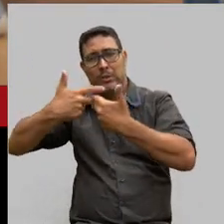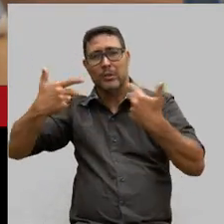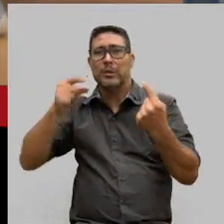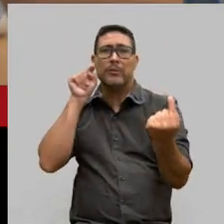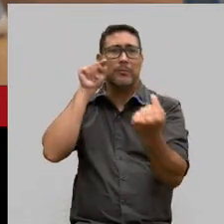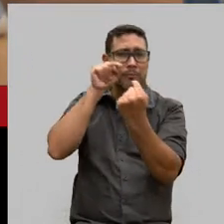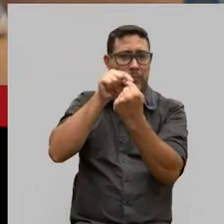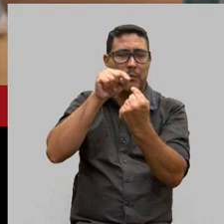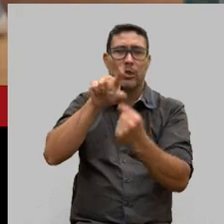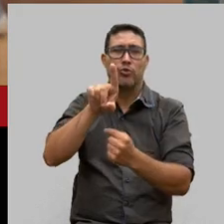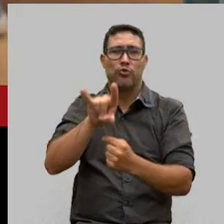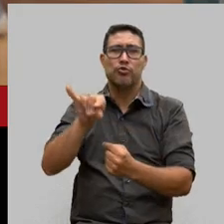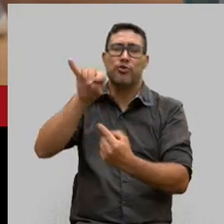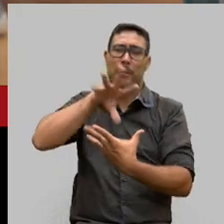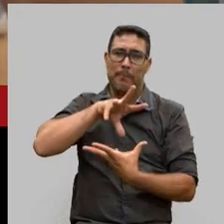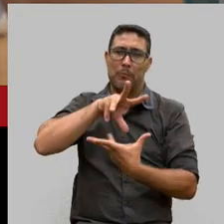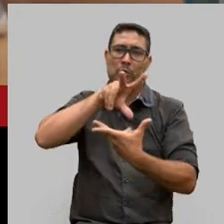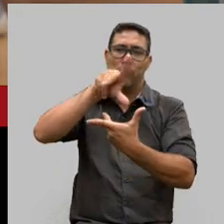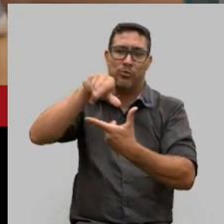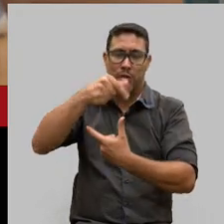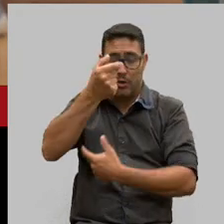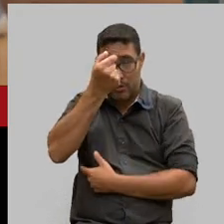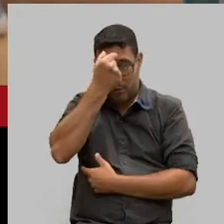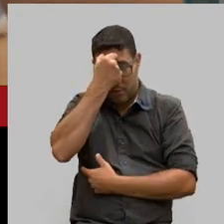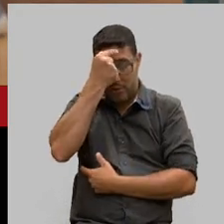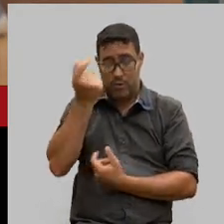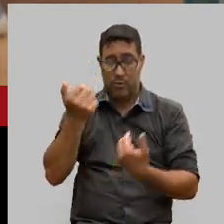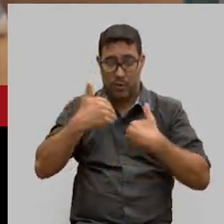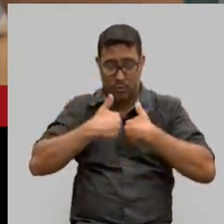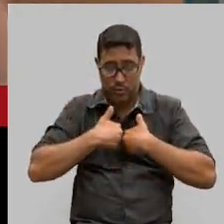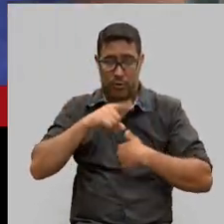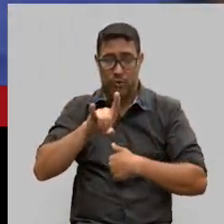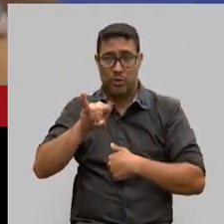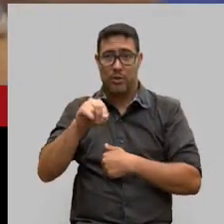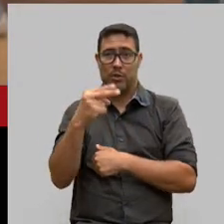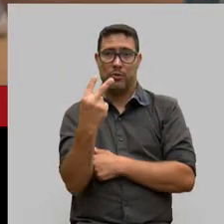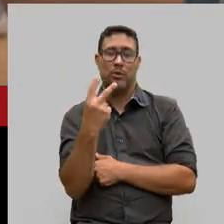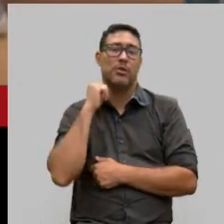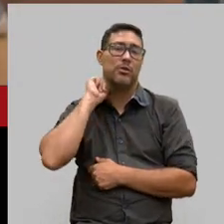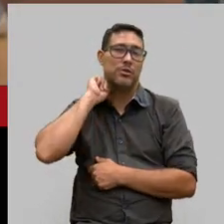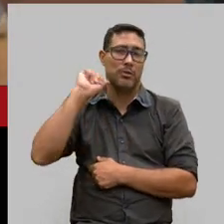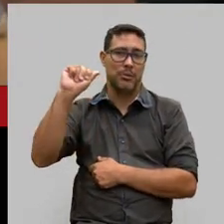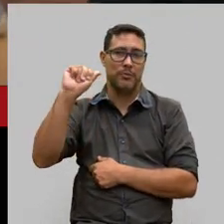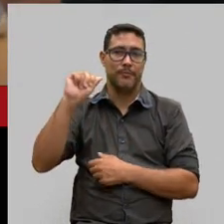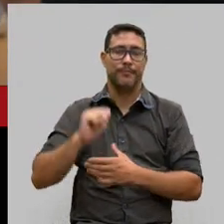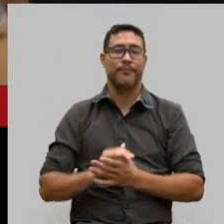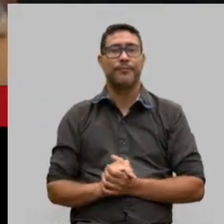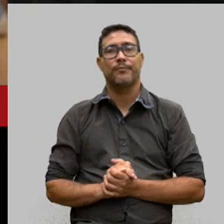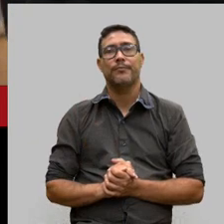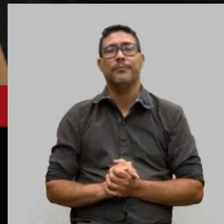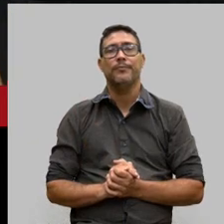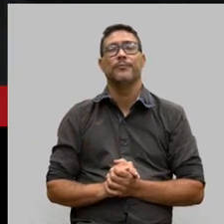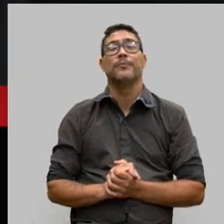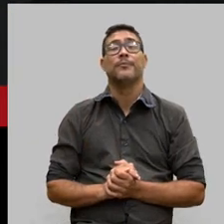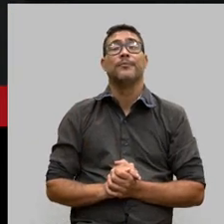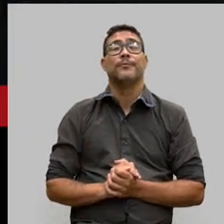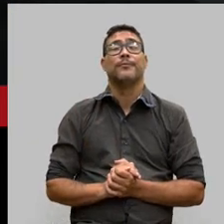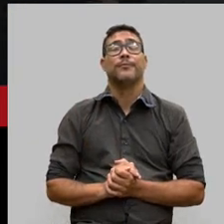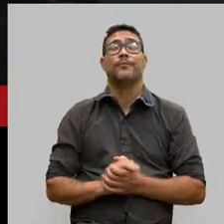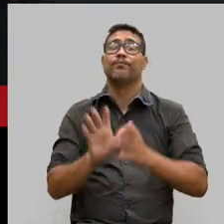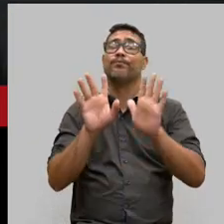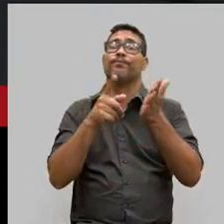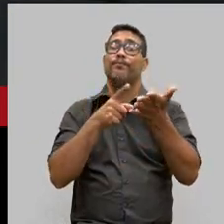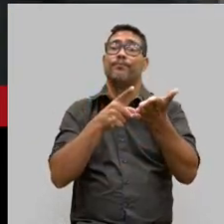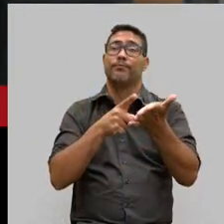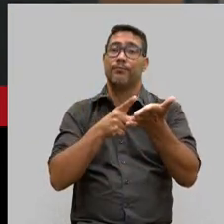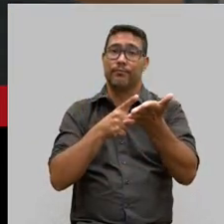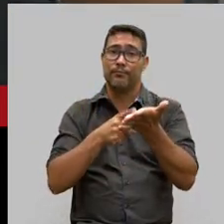Dia Mundial e conção do autismo ocorrido dia 2 de Abril antes de ontem convidados